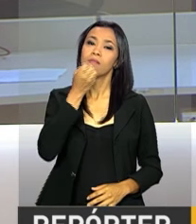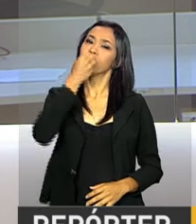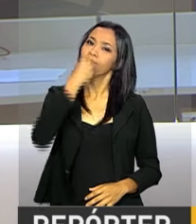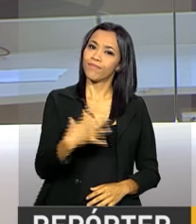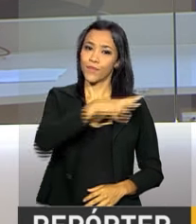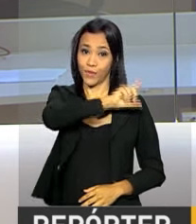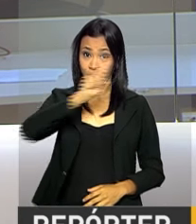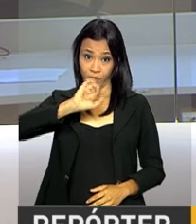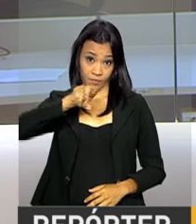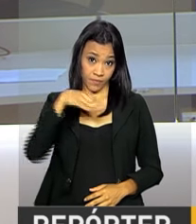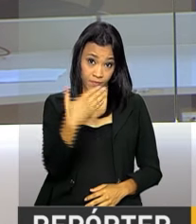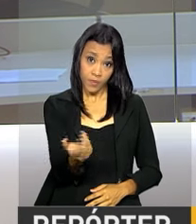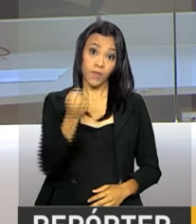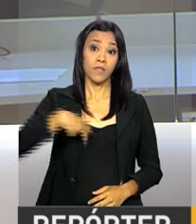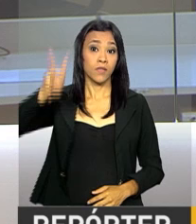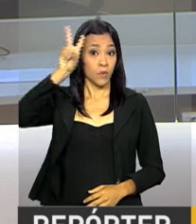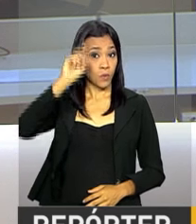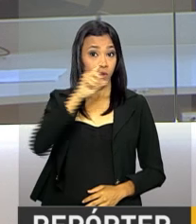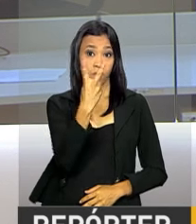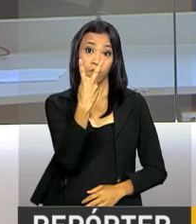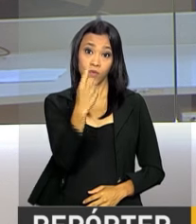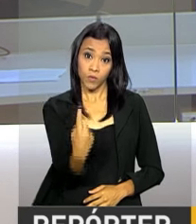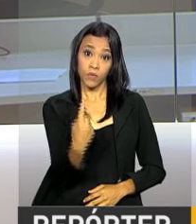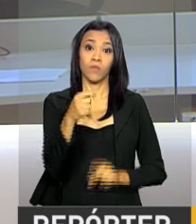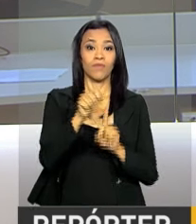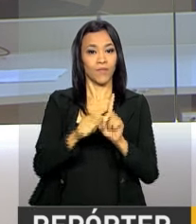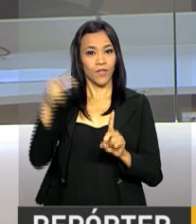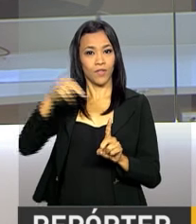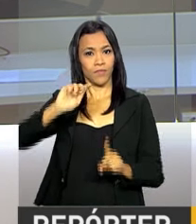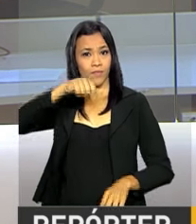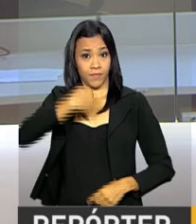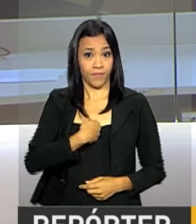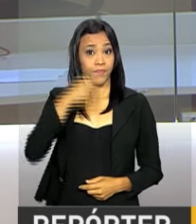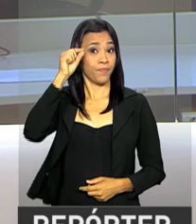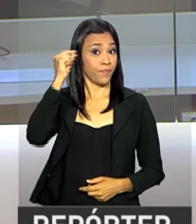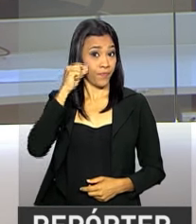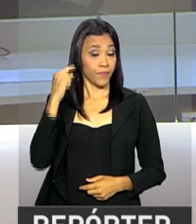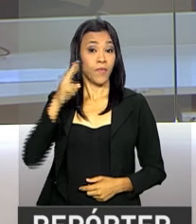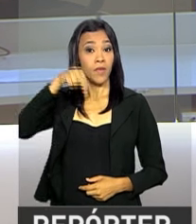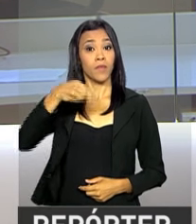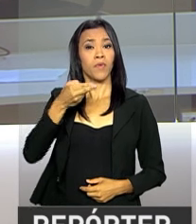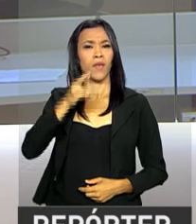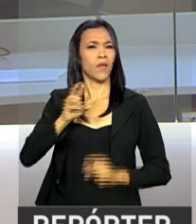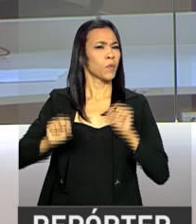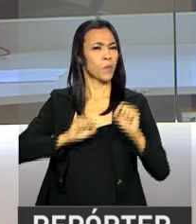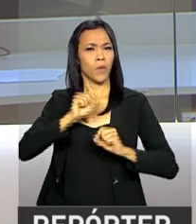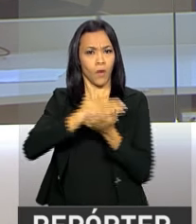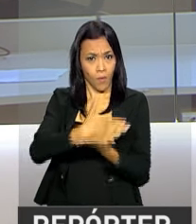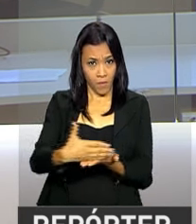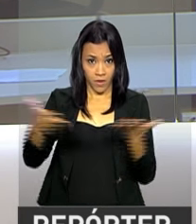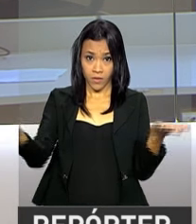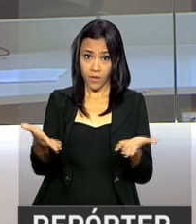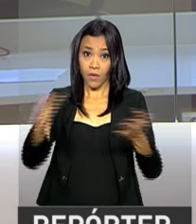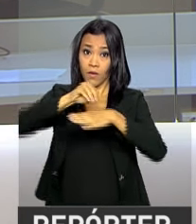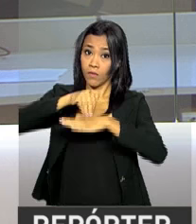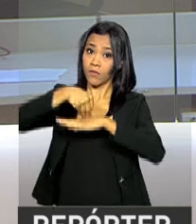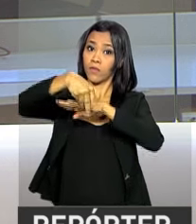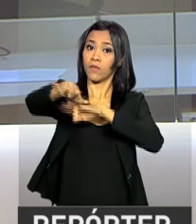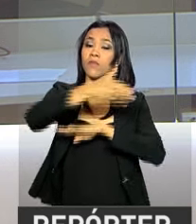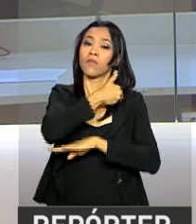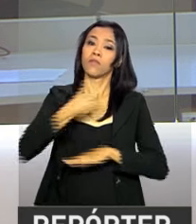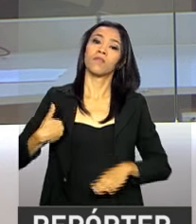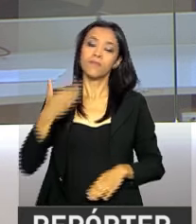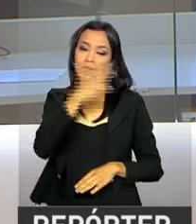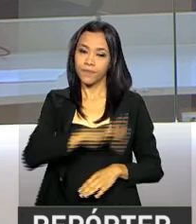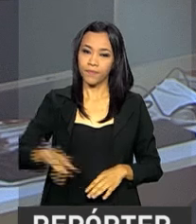bom dia para você. Segunda-feira, 21 de novembro. Eu sou Renata Corcini e o repórter NBR começa agora com as notícias do